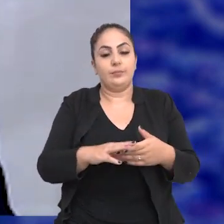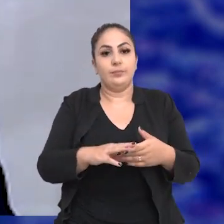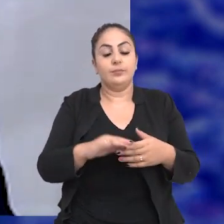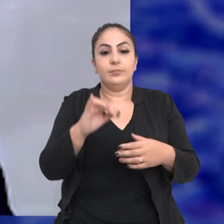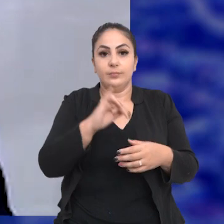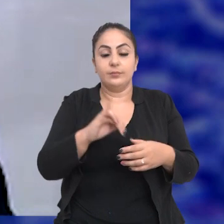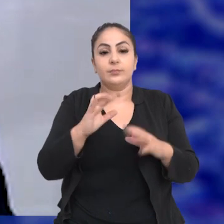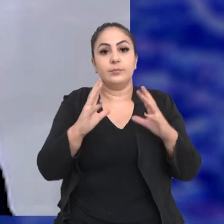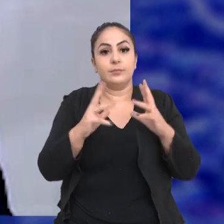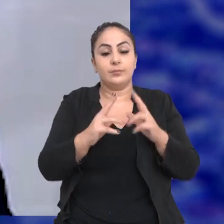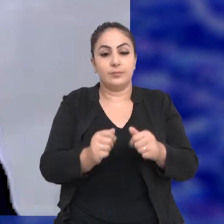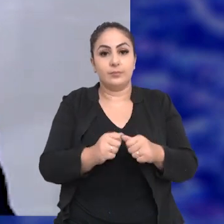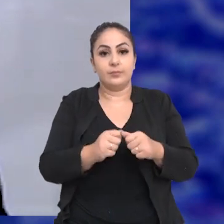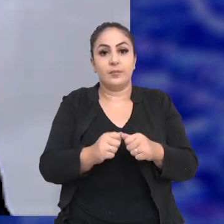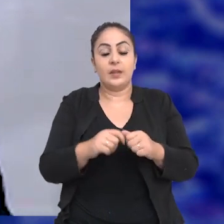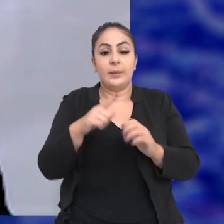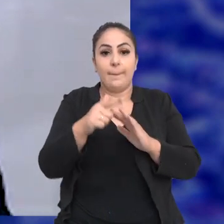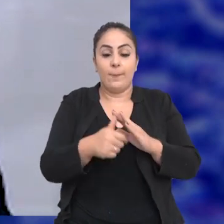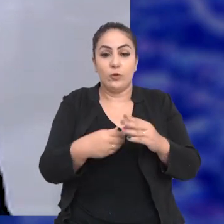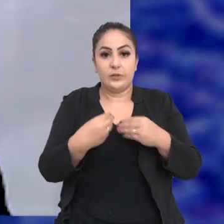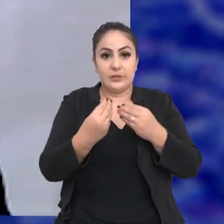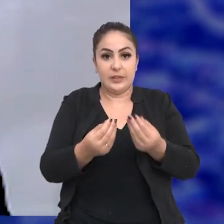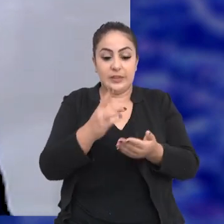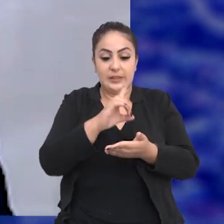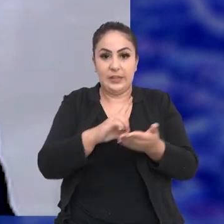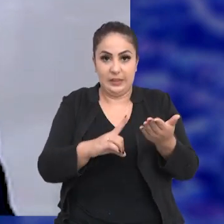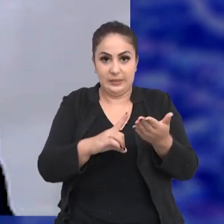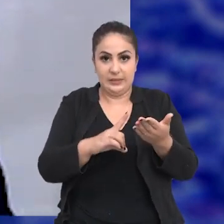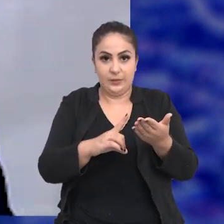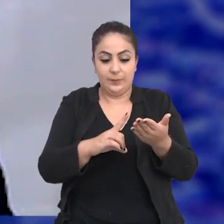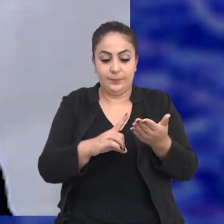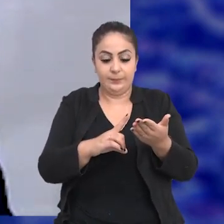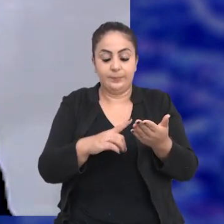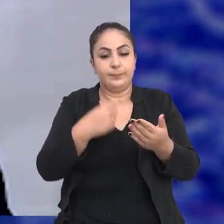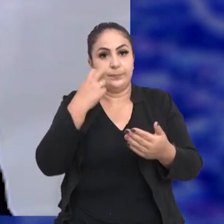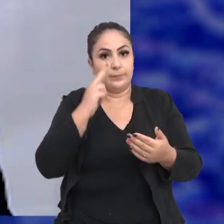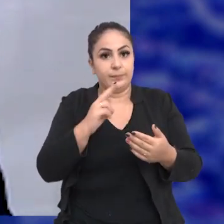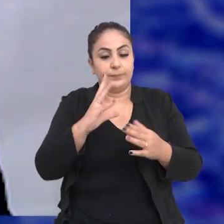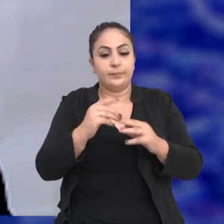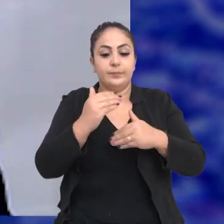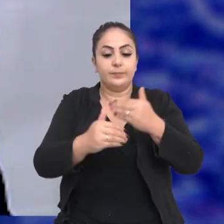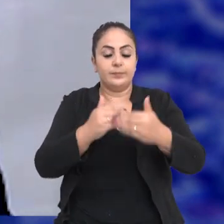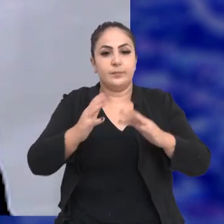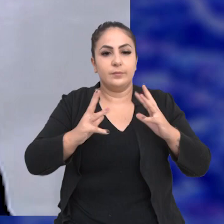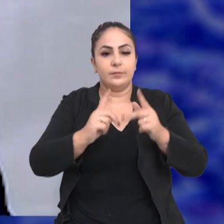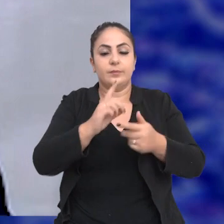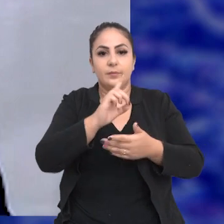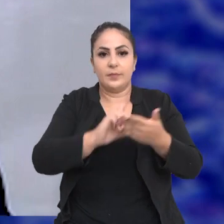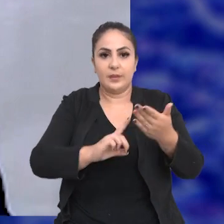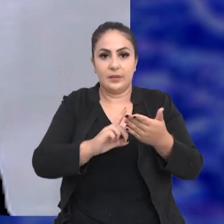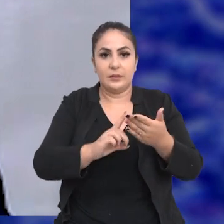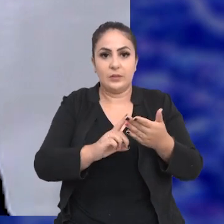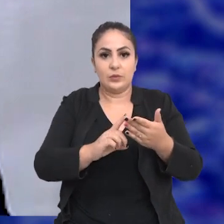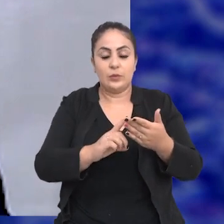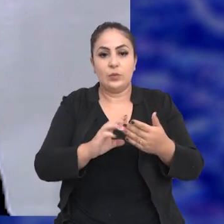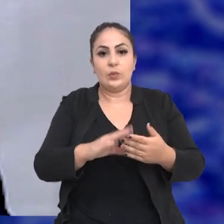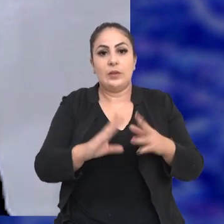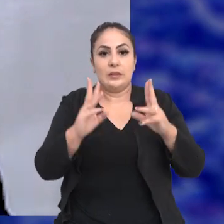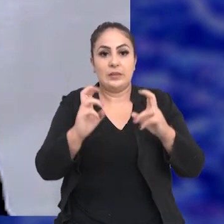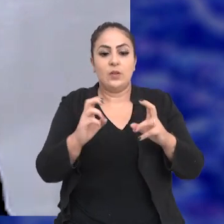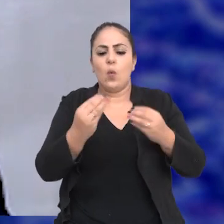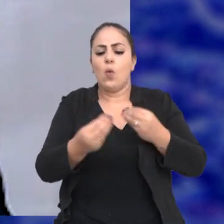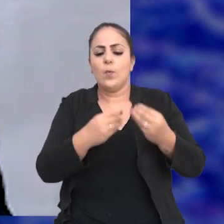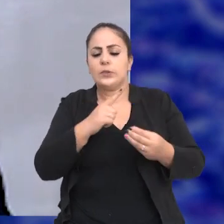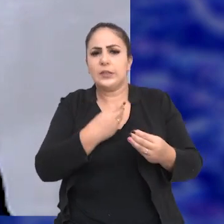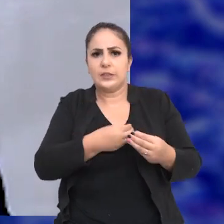Orienta-se também os contribuintes para que, após o envio da sua declaração, verifiquem o processamento da declaração através do extrato da declaração do